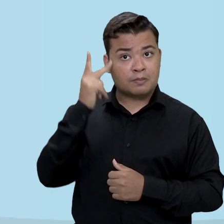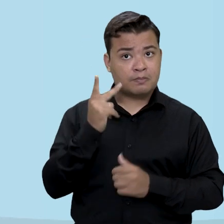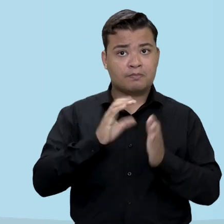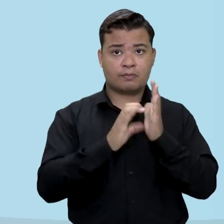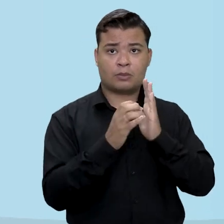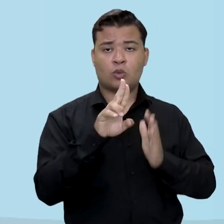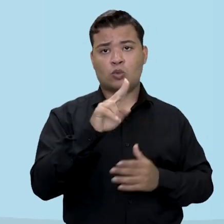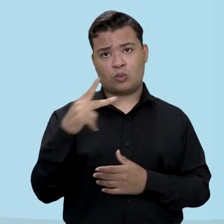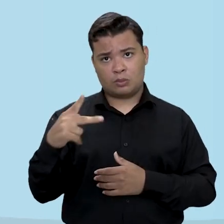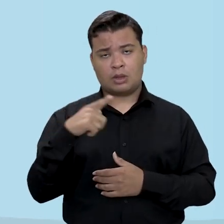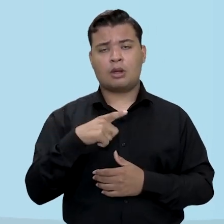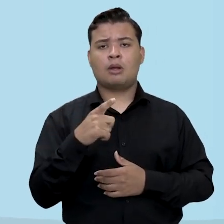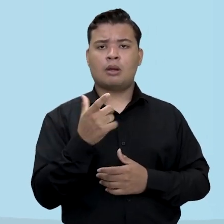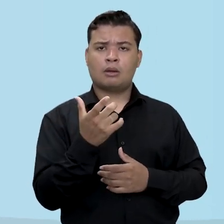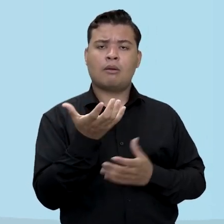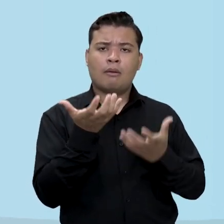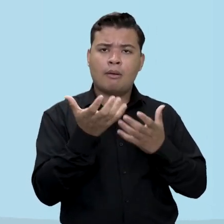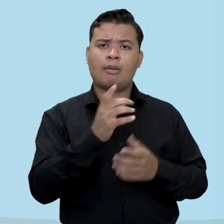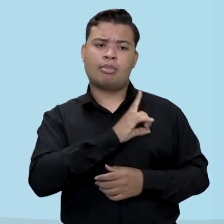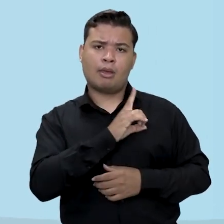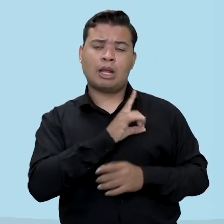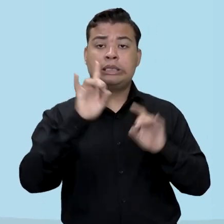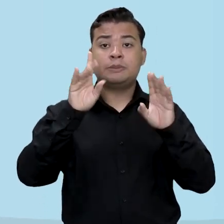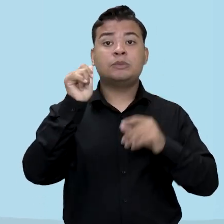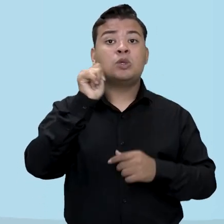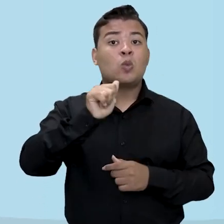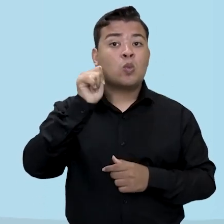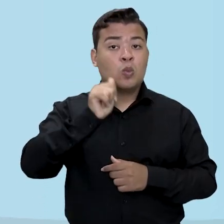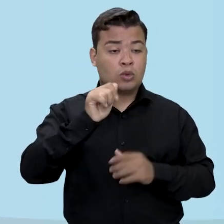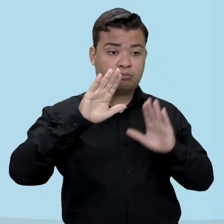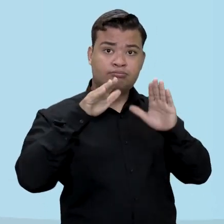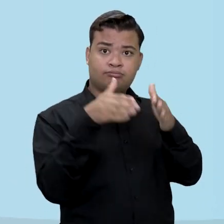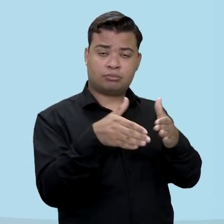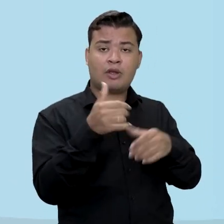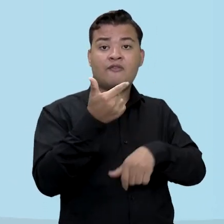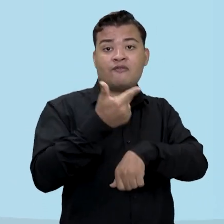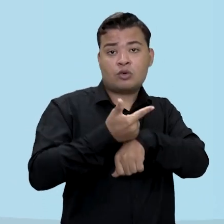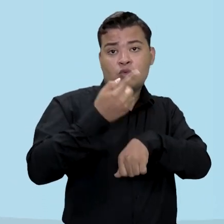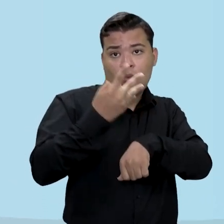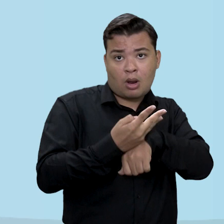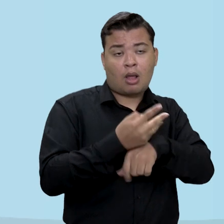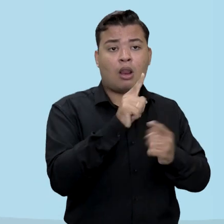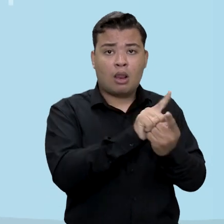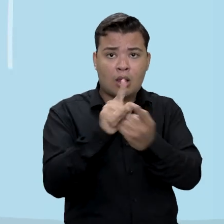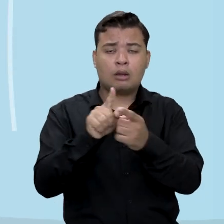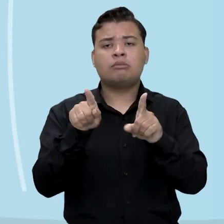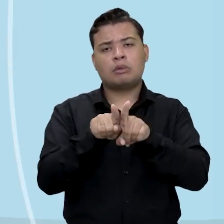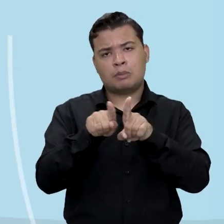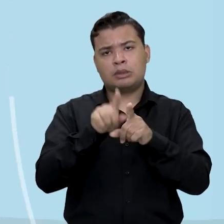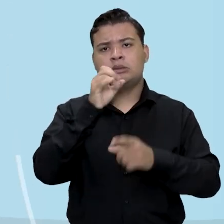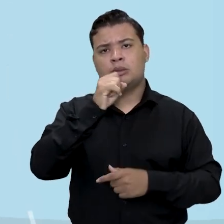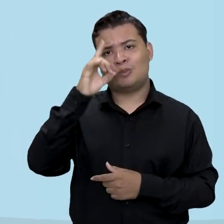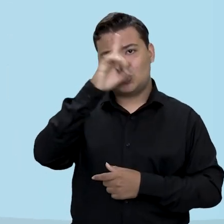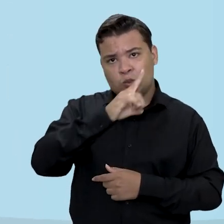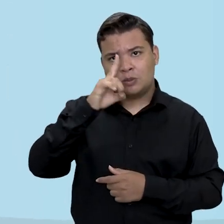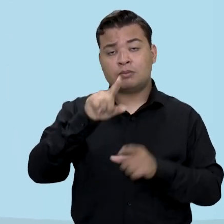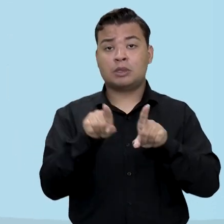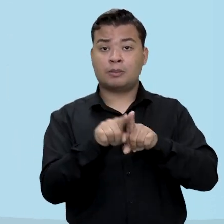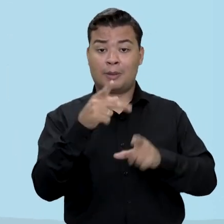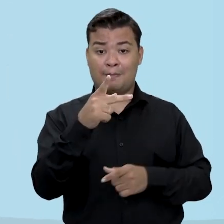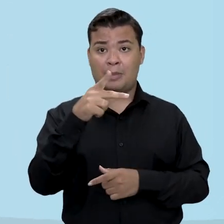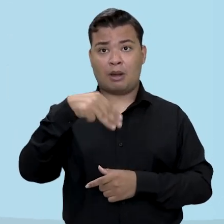promete implementar delegacias especiais para as mulheres com atendimento 24 horas e nos finais de semana